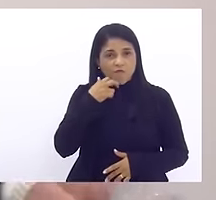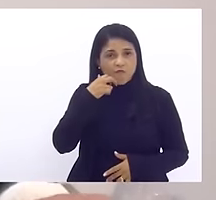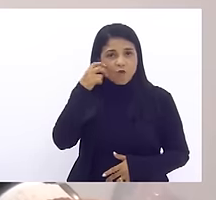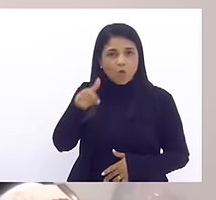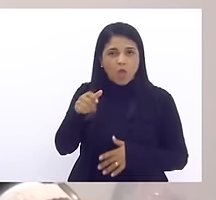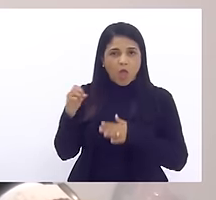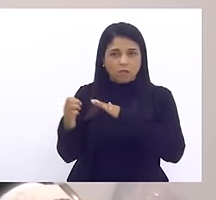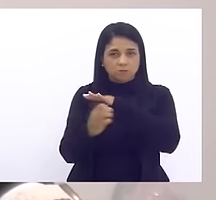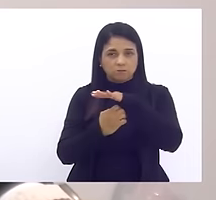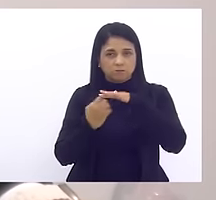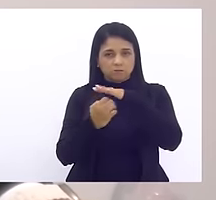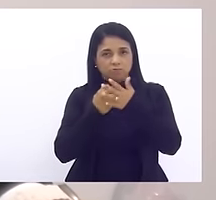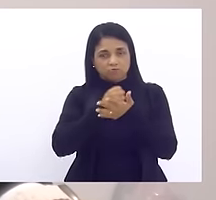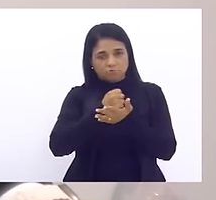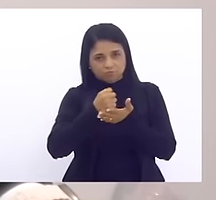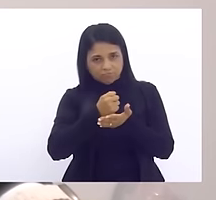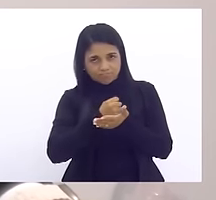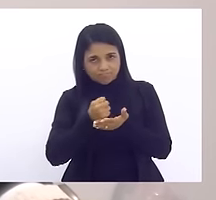empresa que contratou